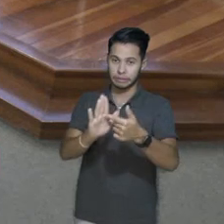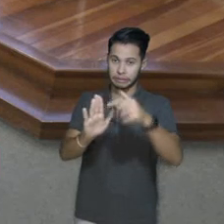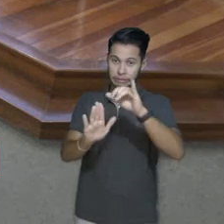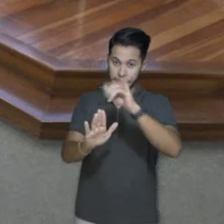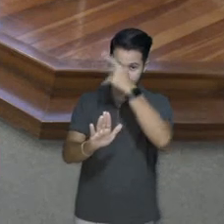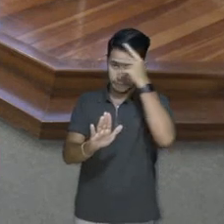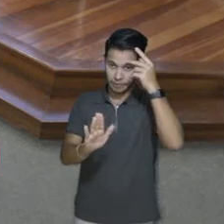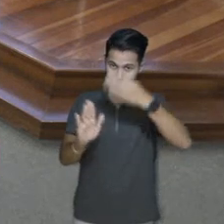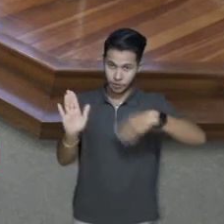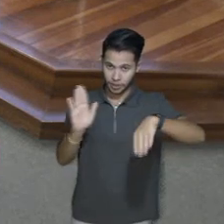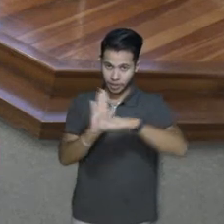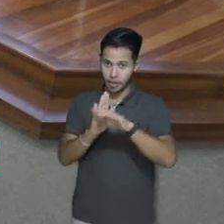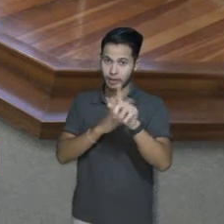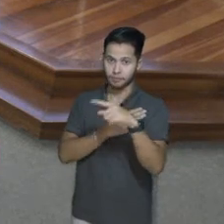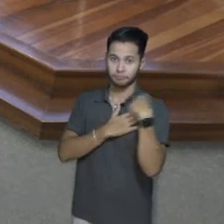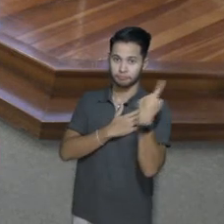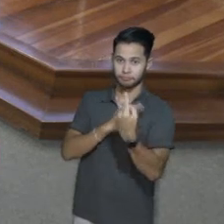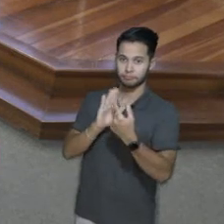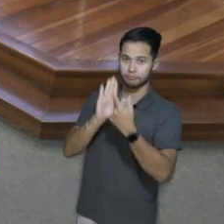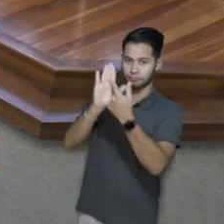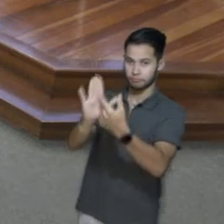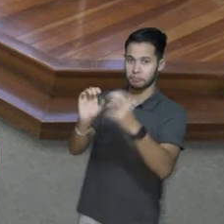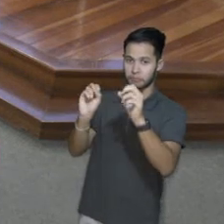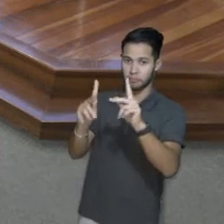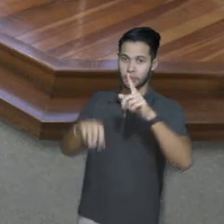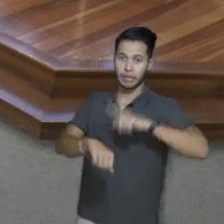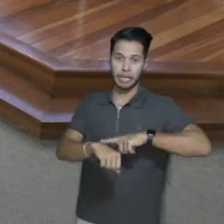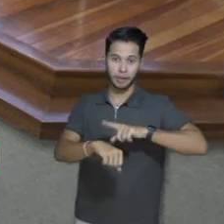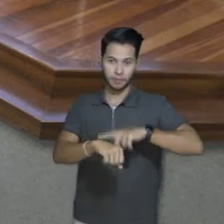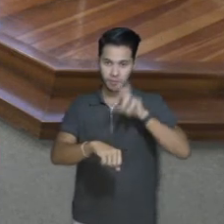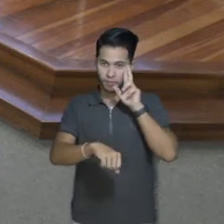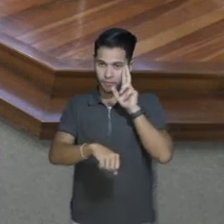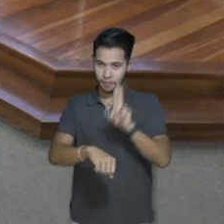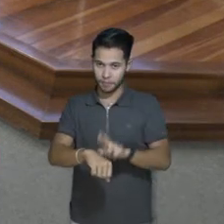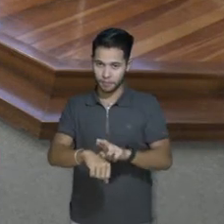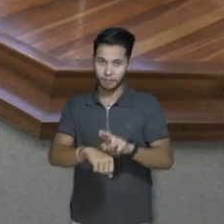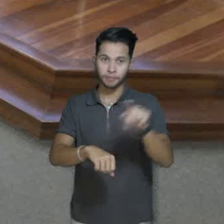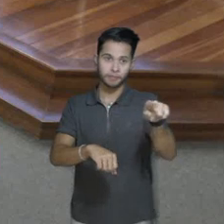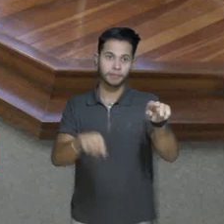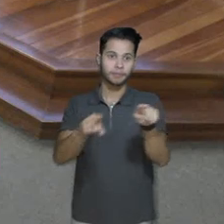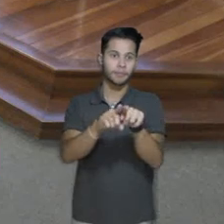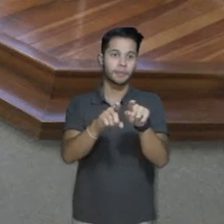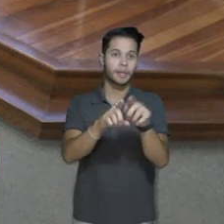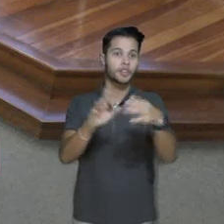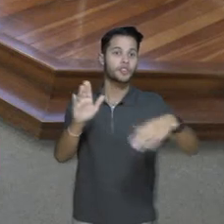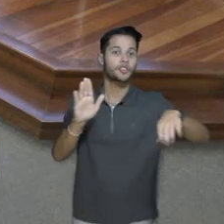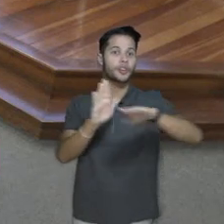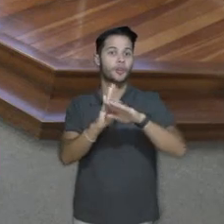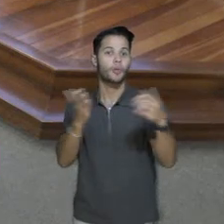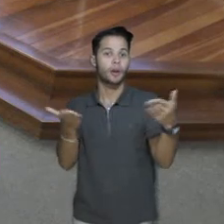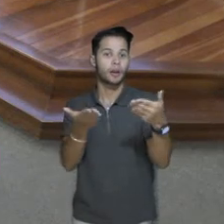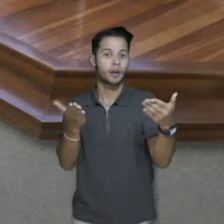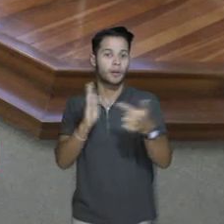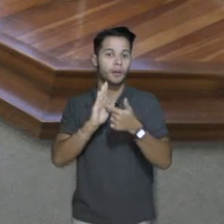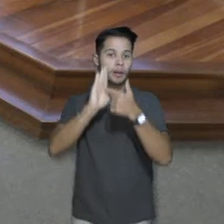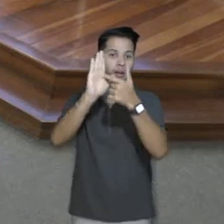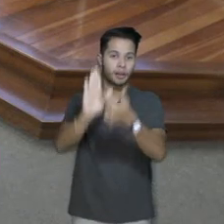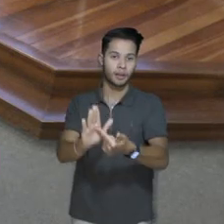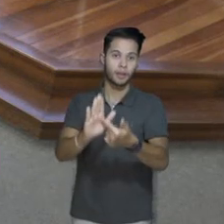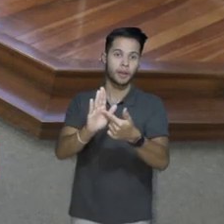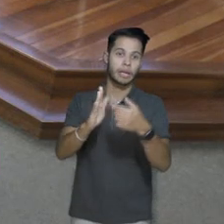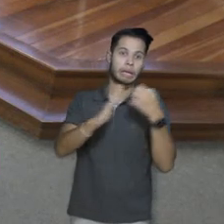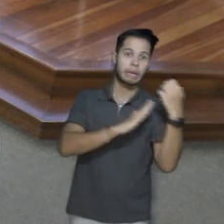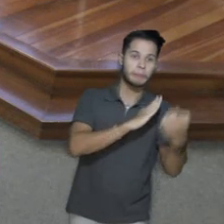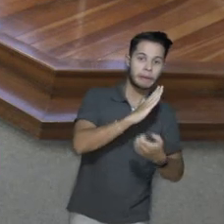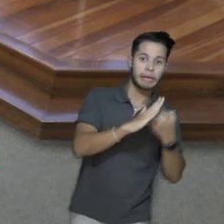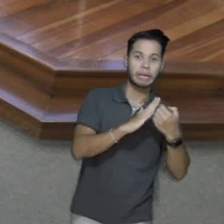gente fala pra gente não perder aqui o horário mas como a senhora chegou ainda em cima da hora gostaria que se apresentasse se representa alguma entidade está